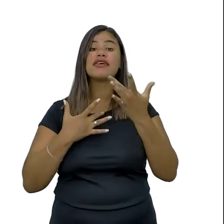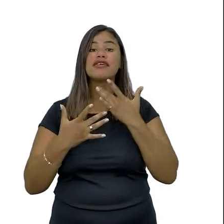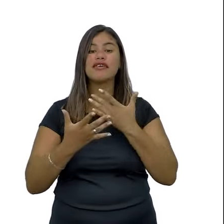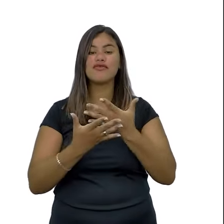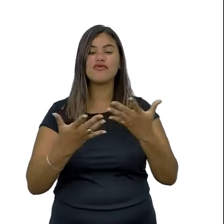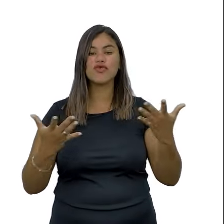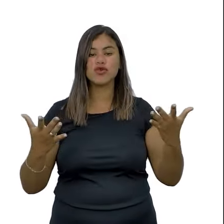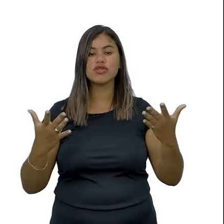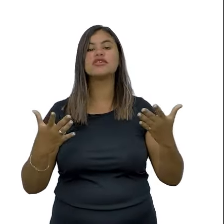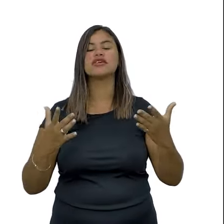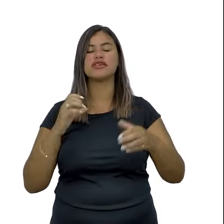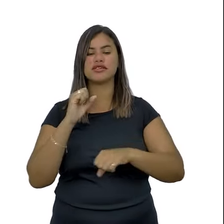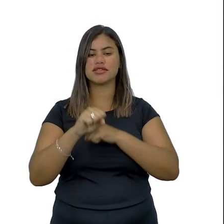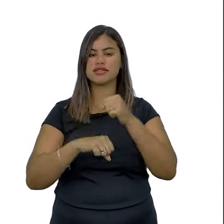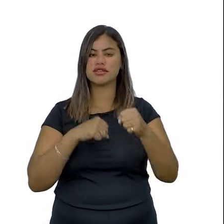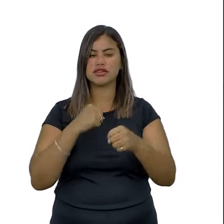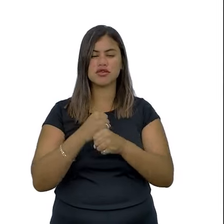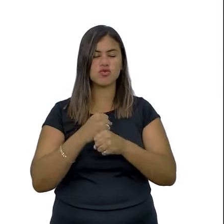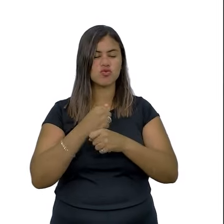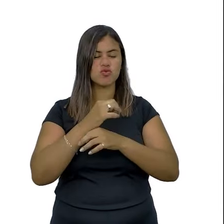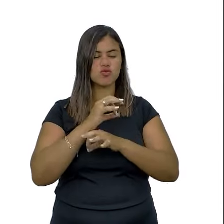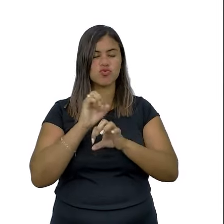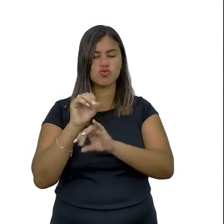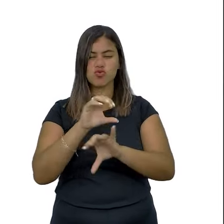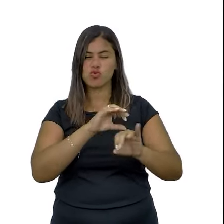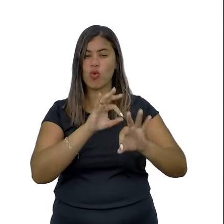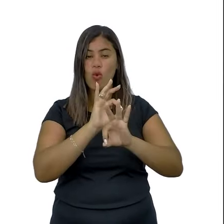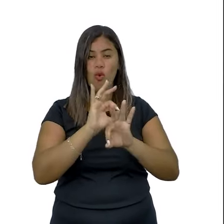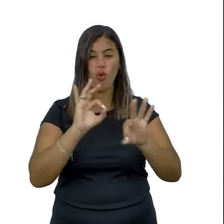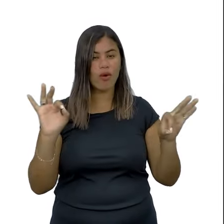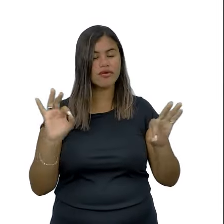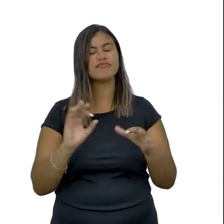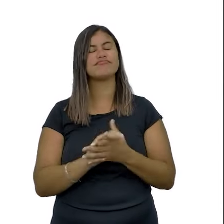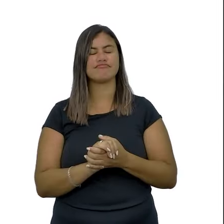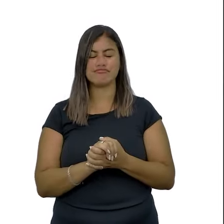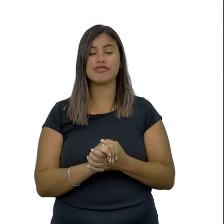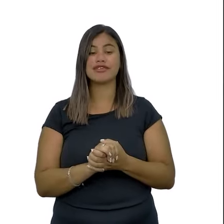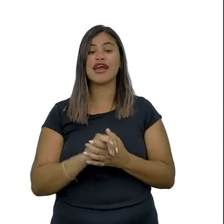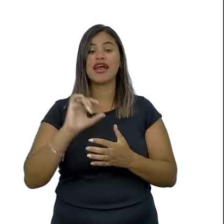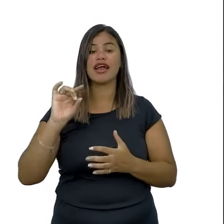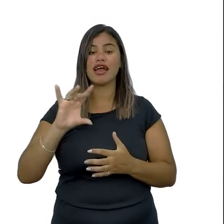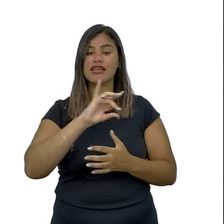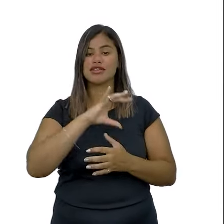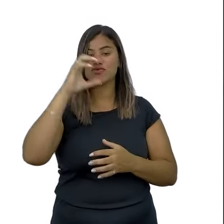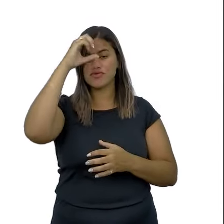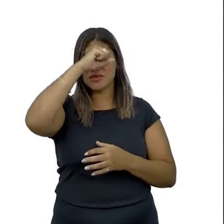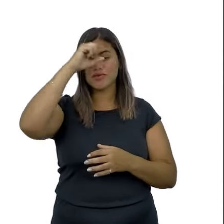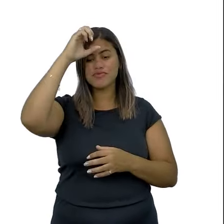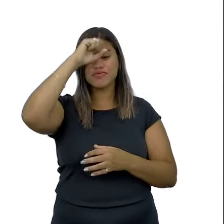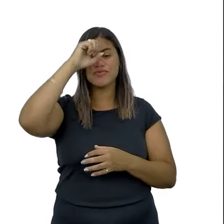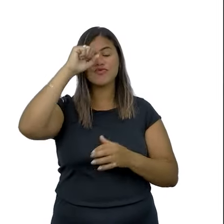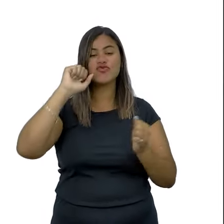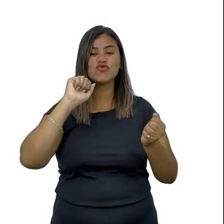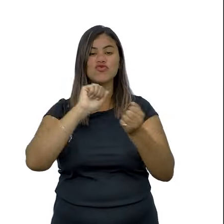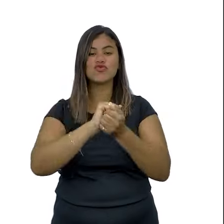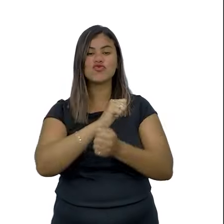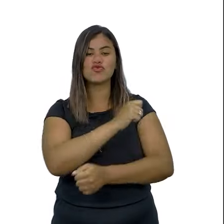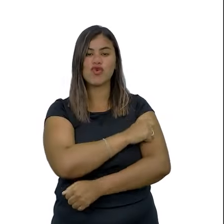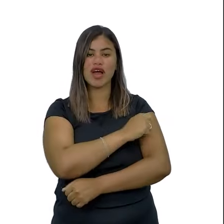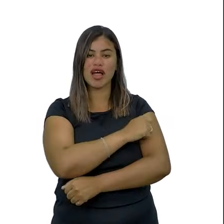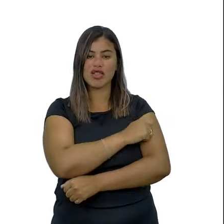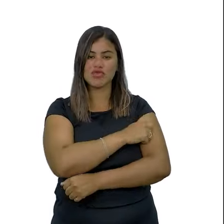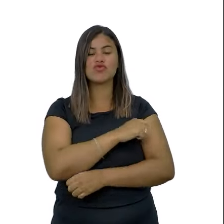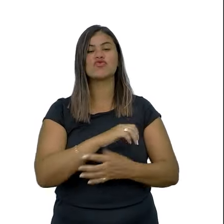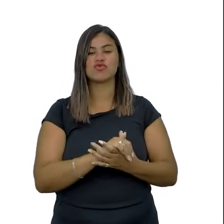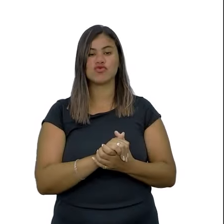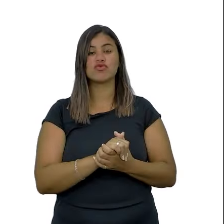um excelente ano letivo, que possam aprender com os seus estudantes e que seus